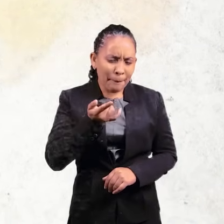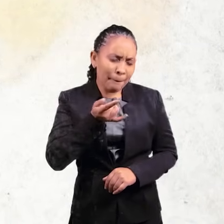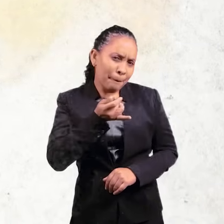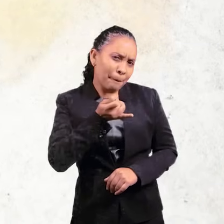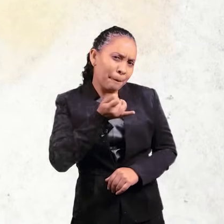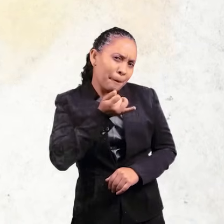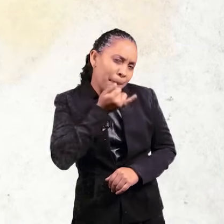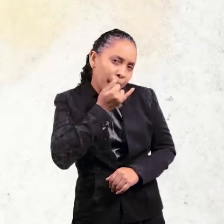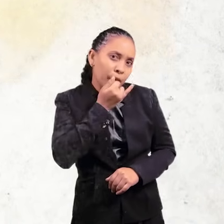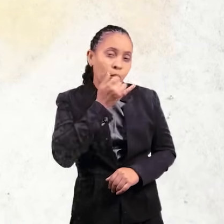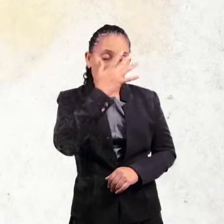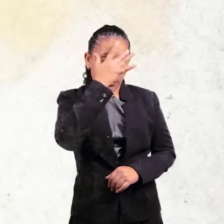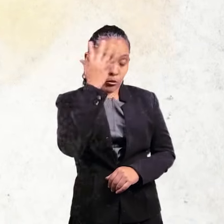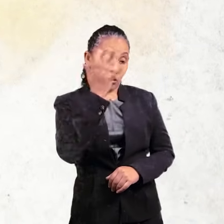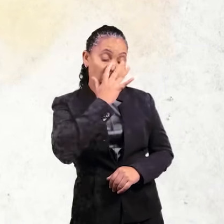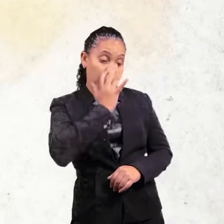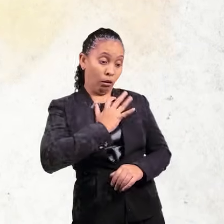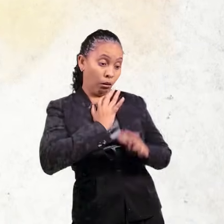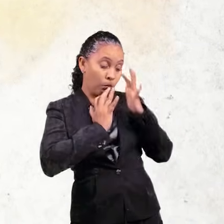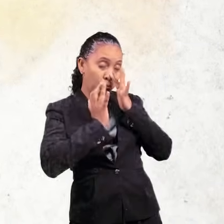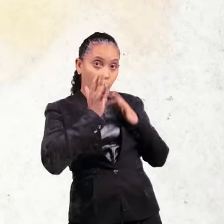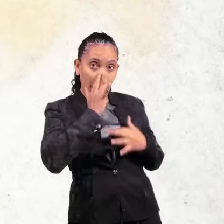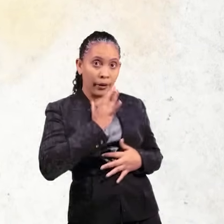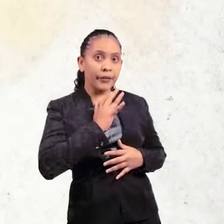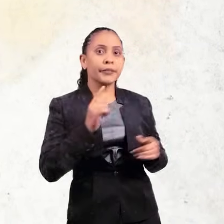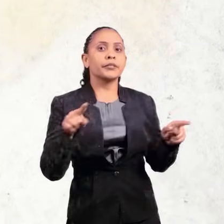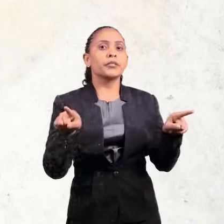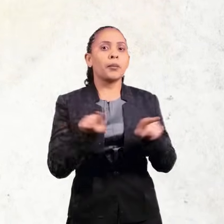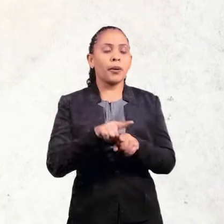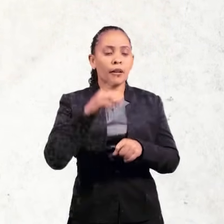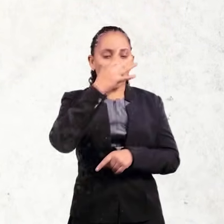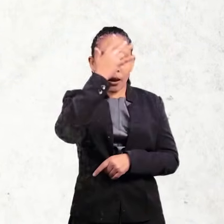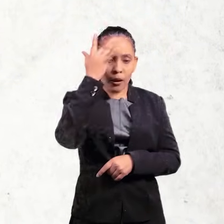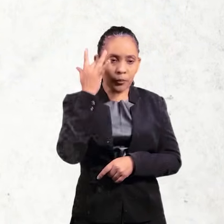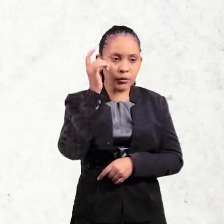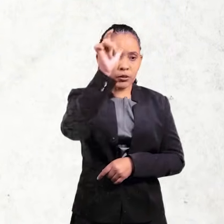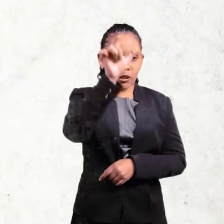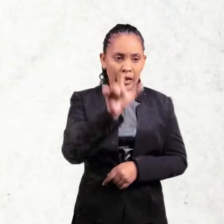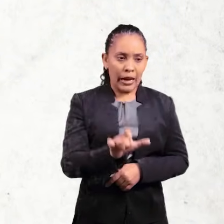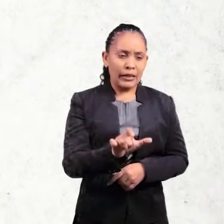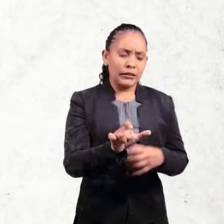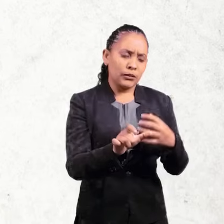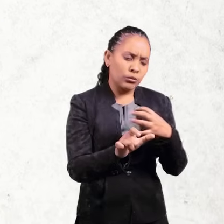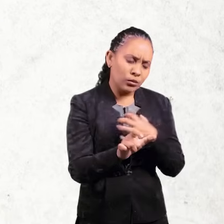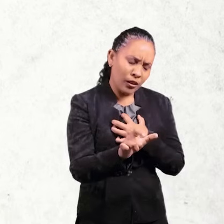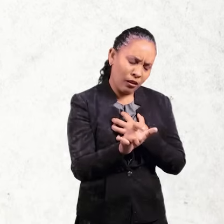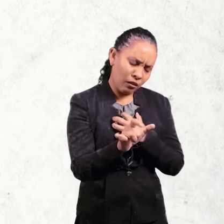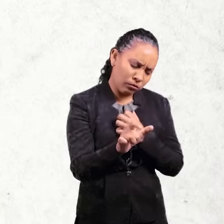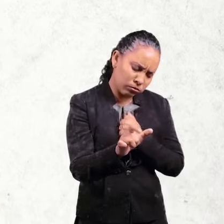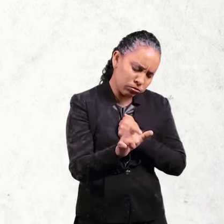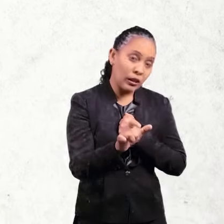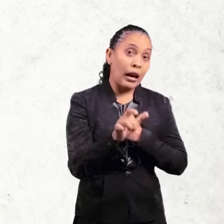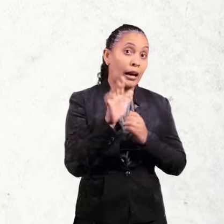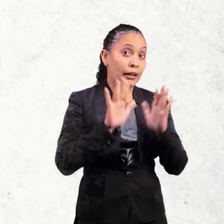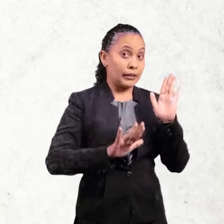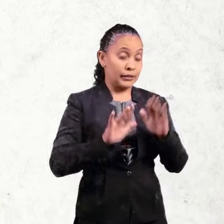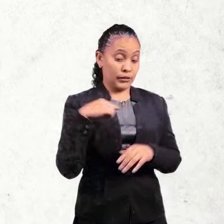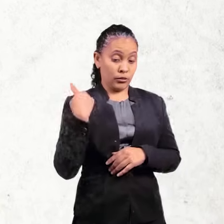que nos ofenderam. É muitas vezes tratar com aqueles que se sentem ofendidos com alguma coisa que